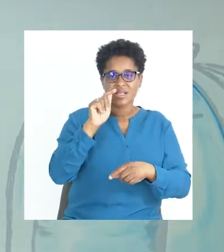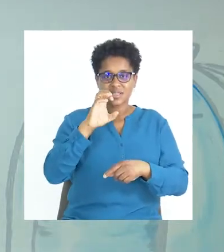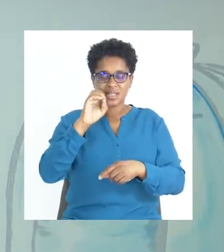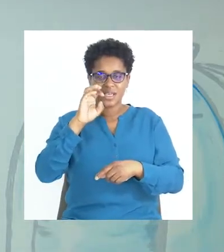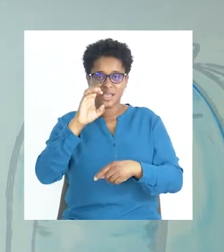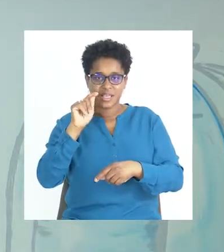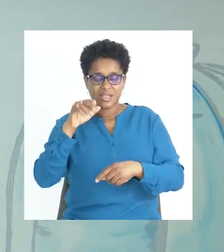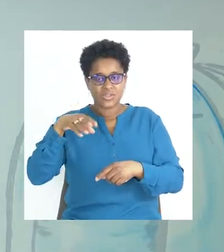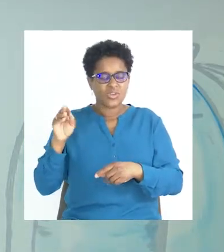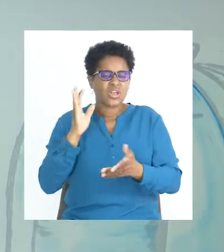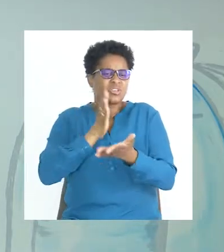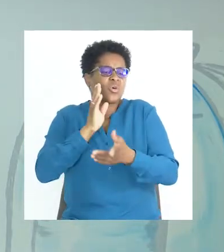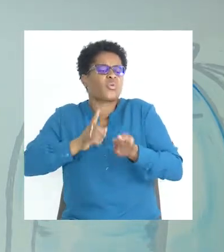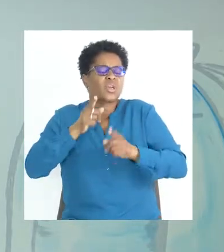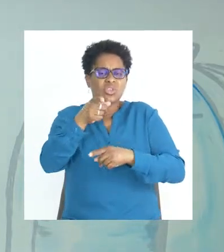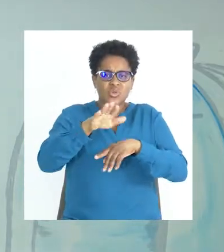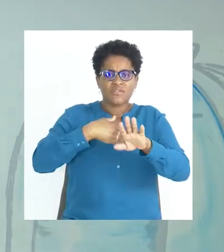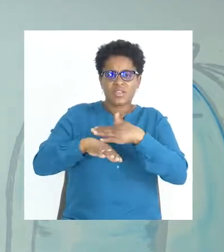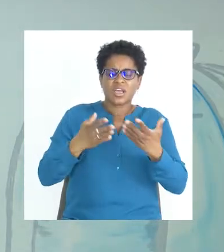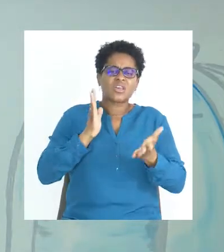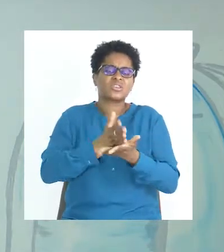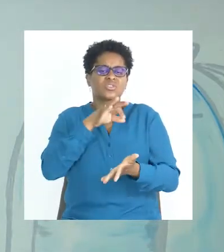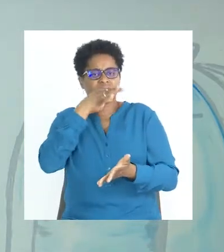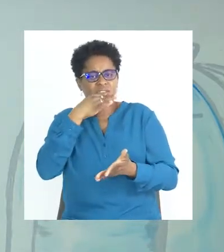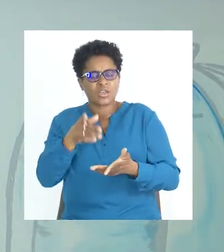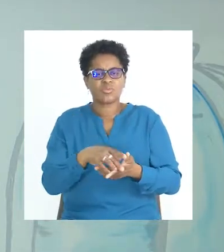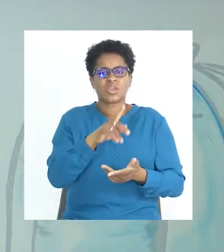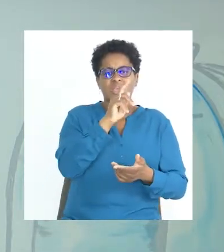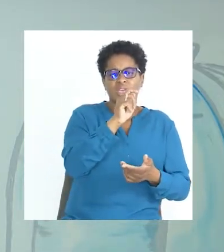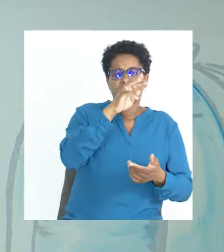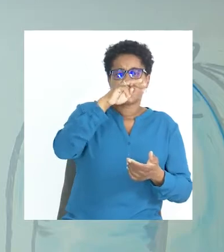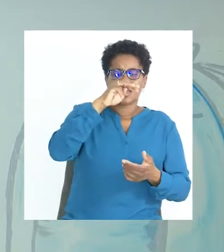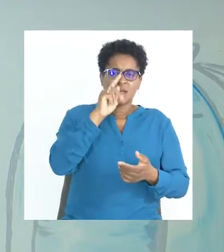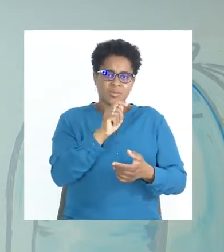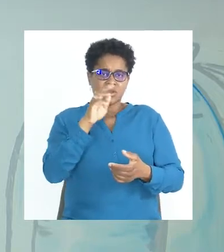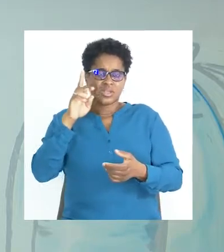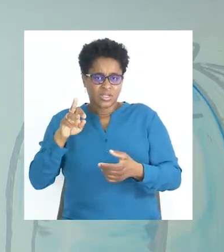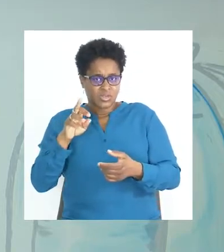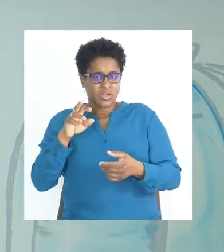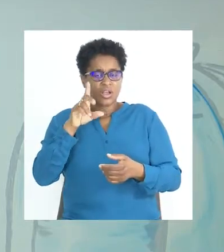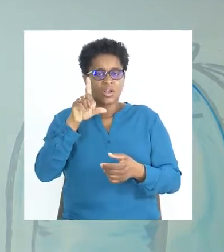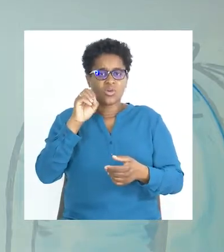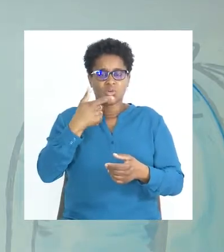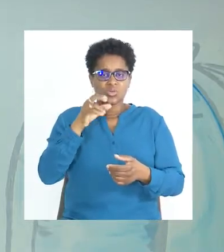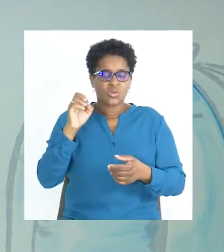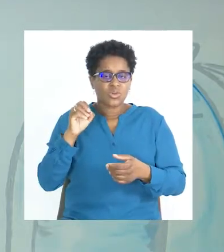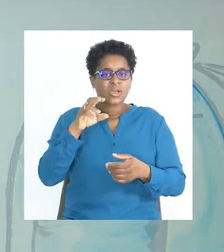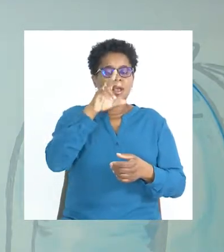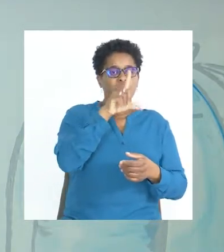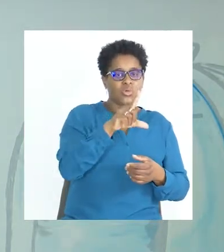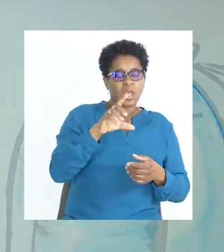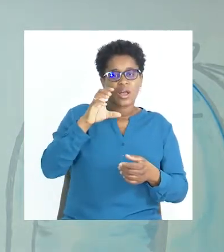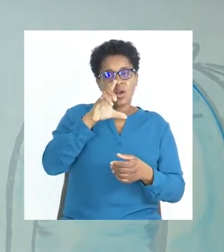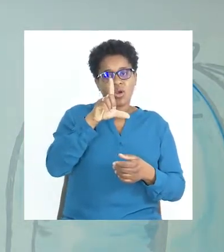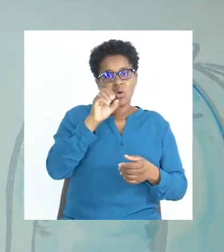É só dizer locutor ou locutora para emissor, emissora e alocutário, a locutária para receptor ou